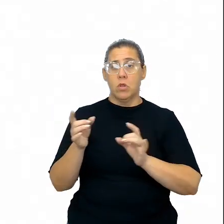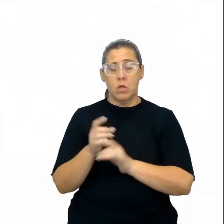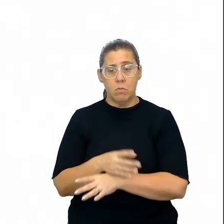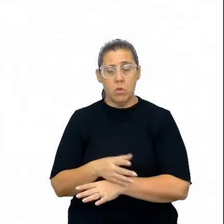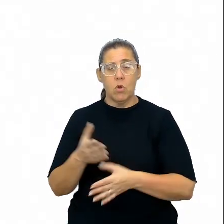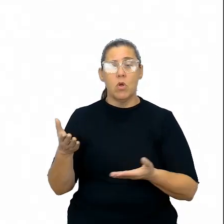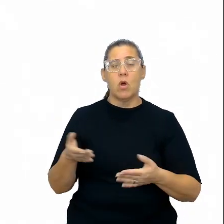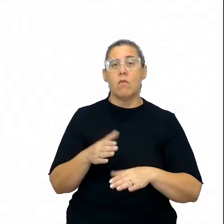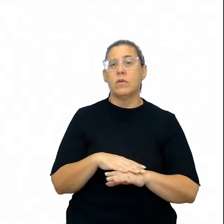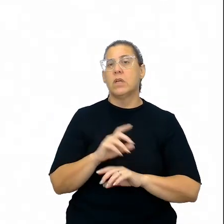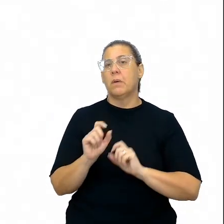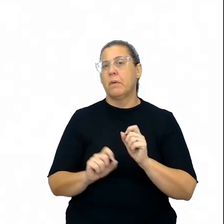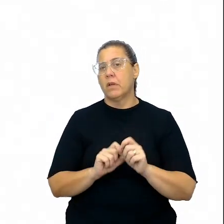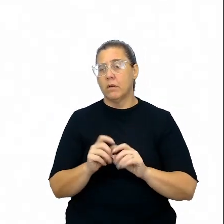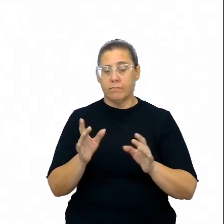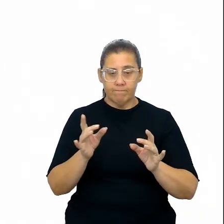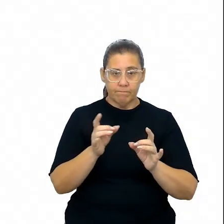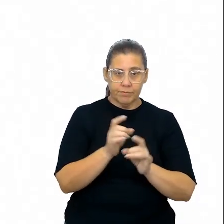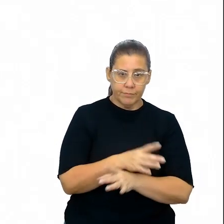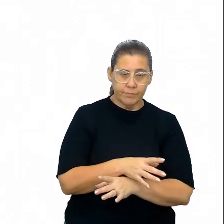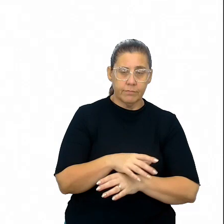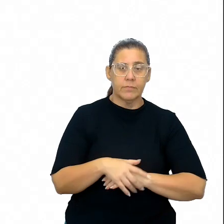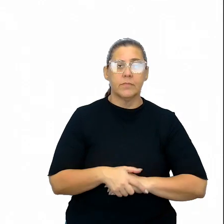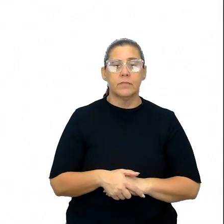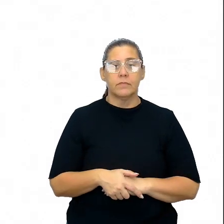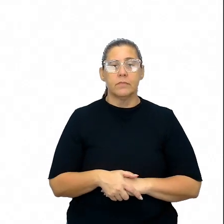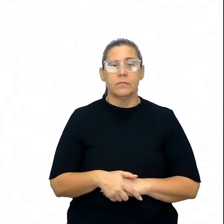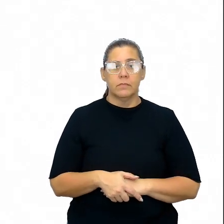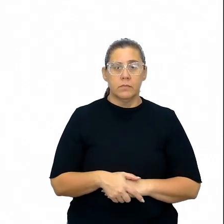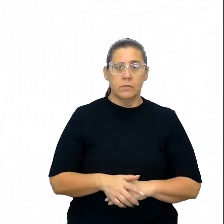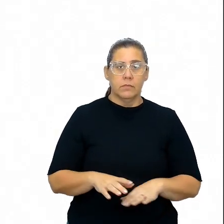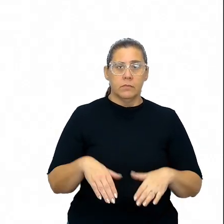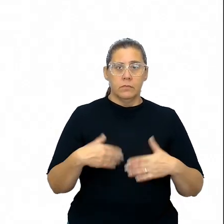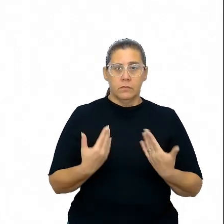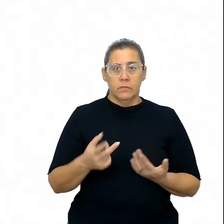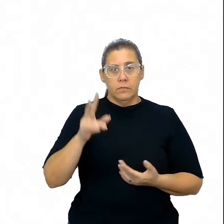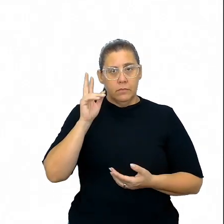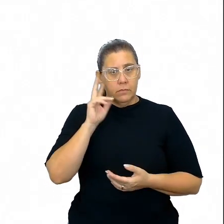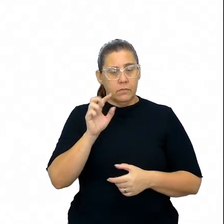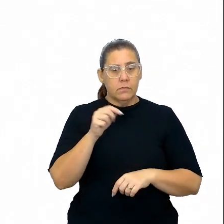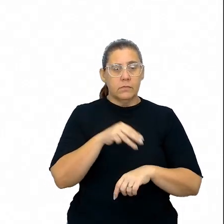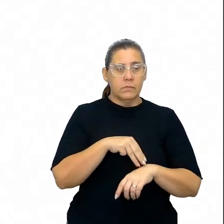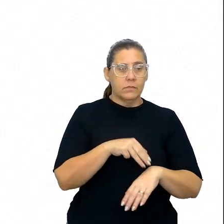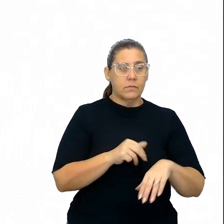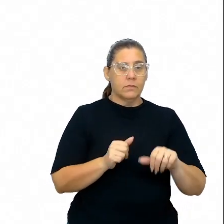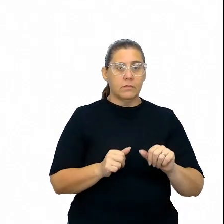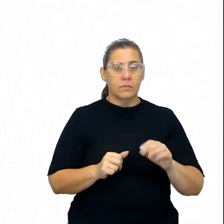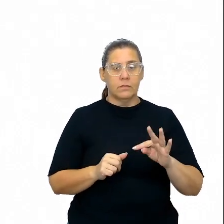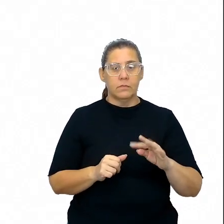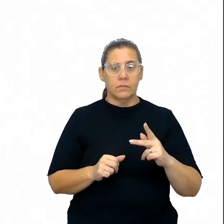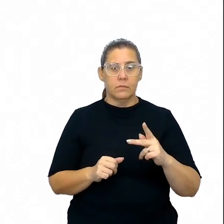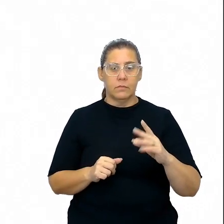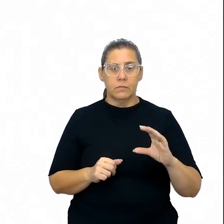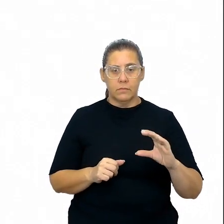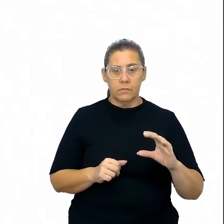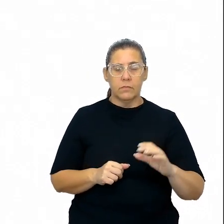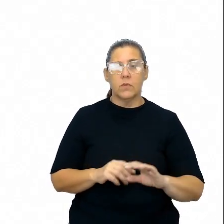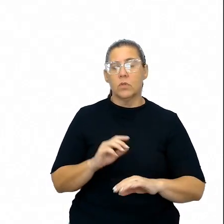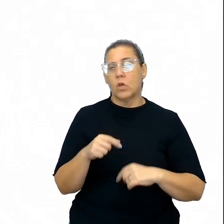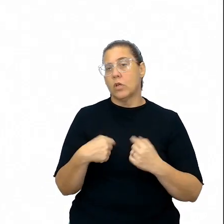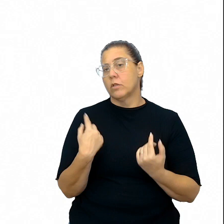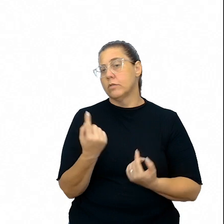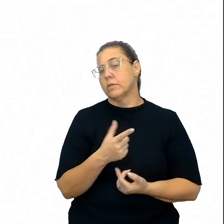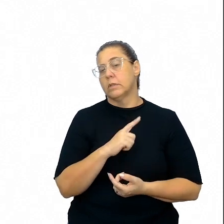vai fazer o quê? A nossa finalização. Bom, então, para a gente lembrar desses momentos de ATPC, da nossa semana B, o que nós